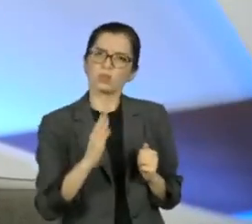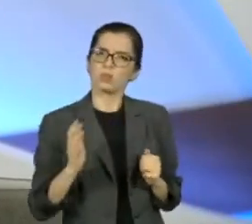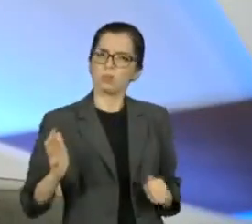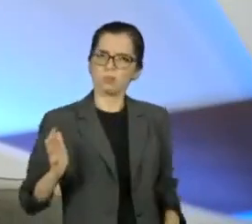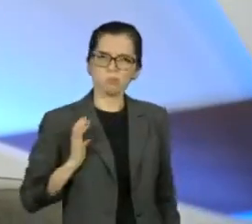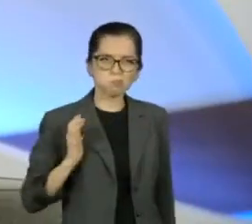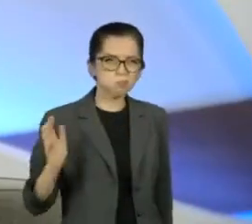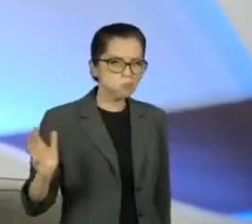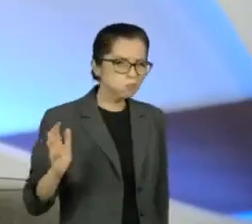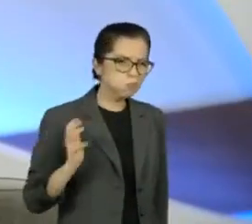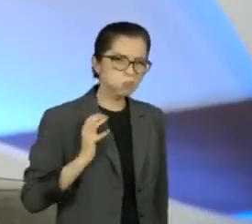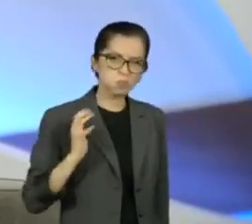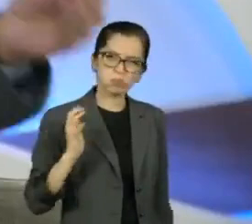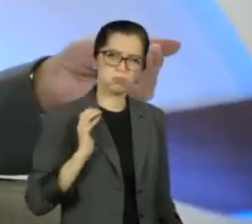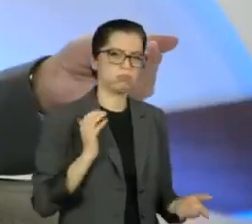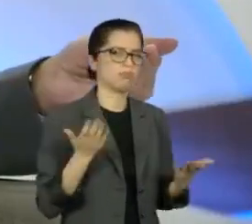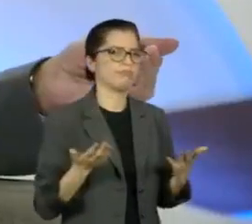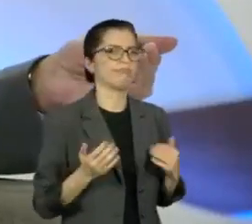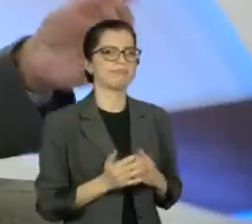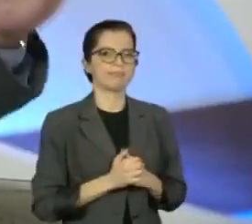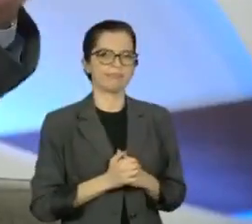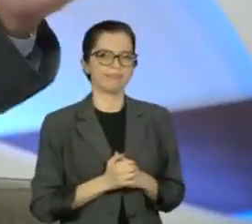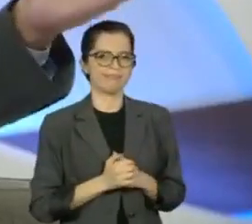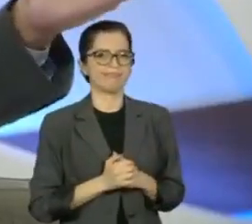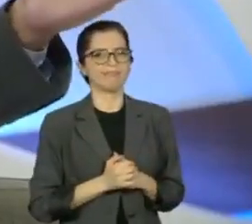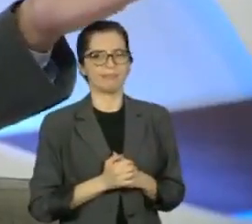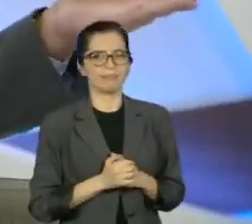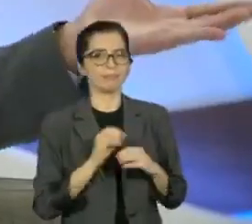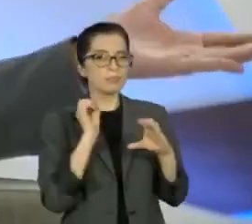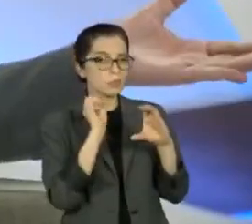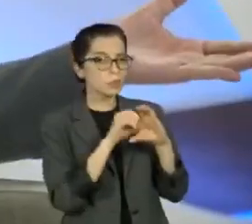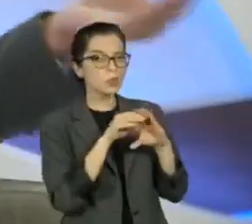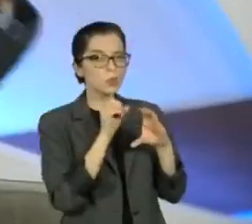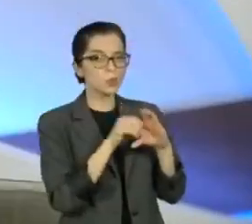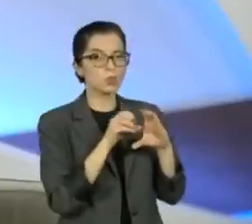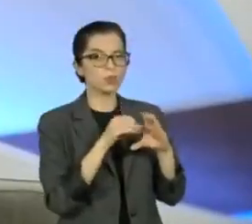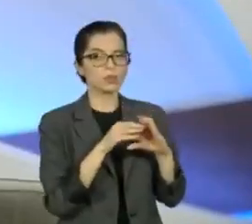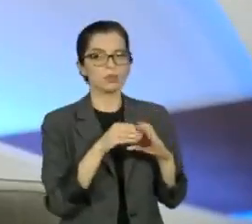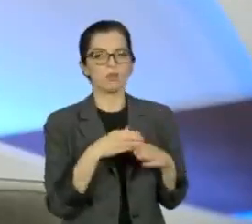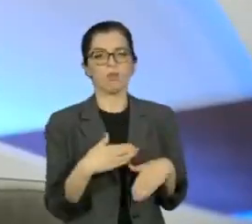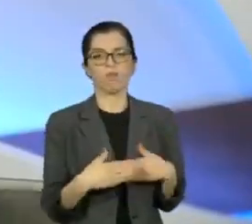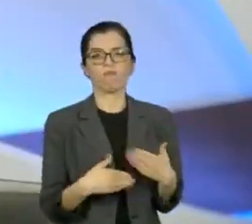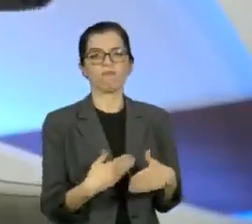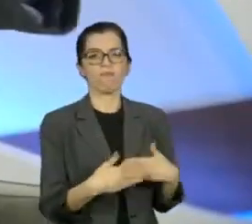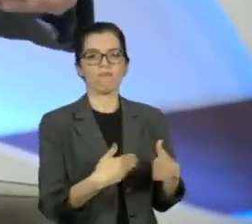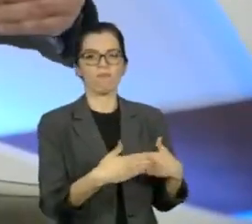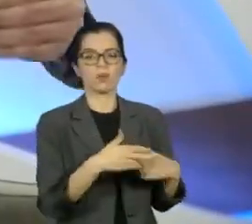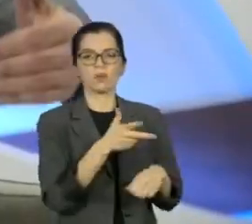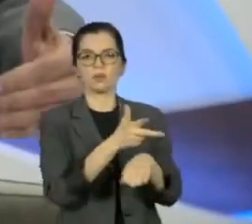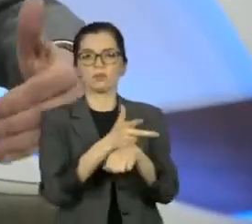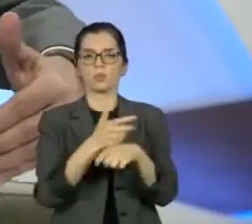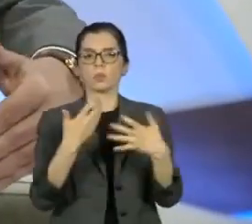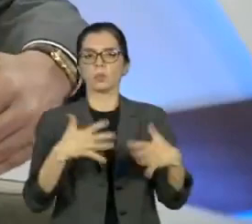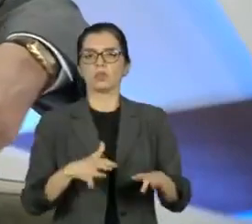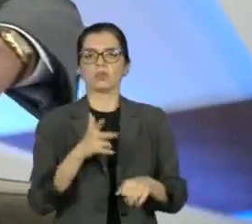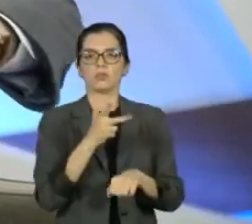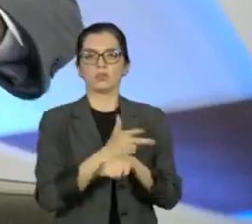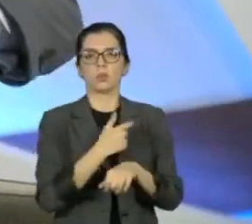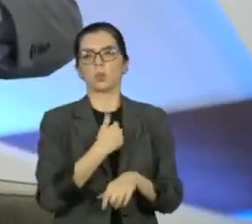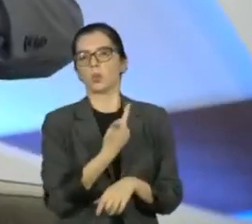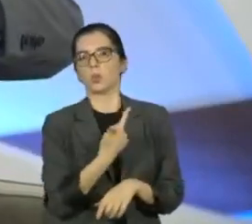Então, a Globo estica para lá, estica para cá, sobrou. Ninguém vai transmitir, eu transmito. Mas não acho que seja uma atitude